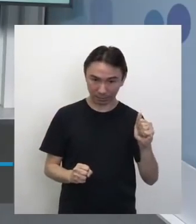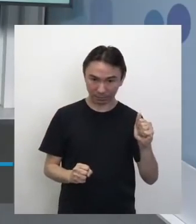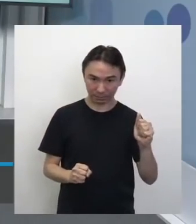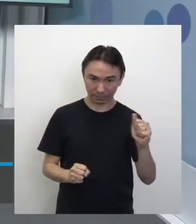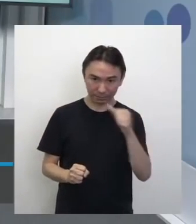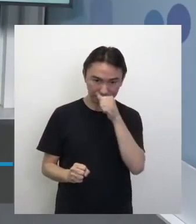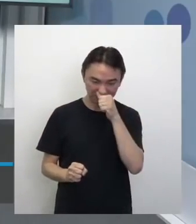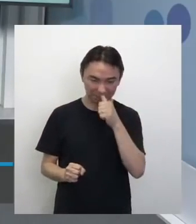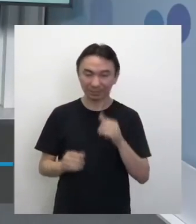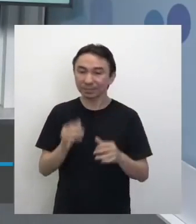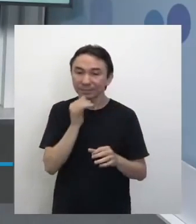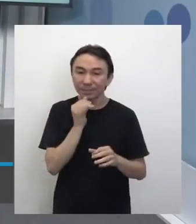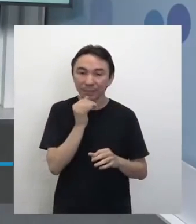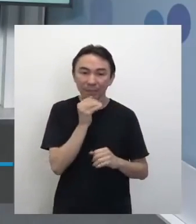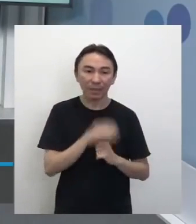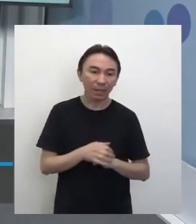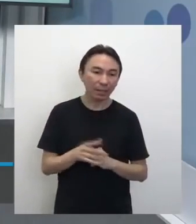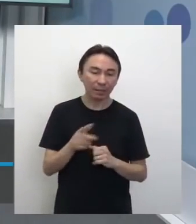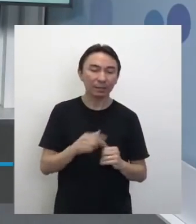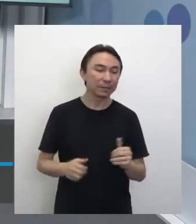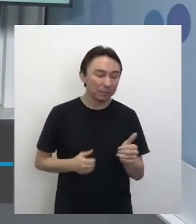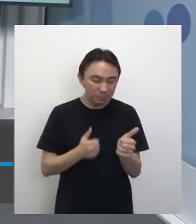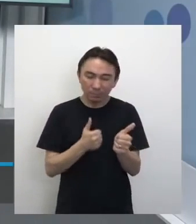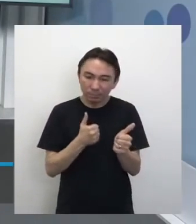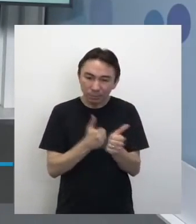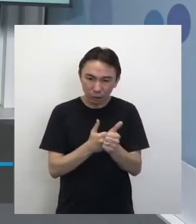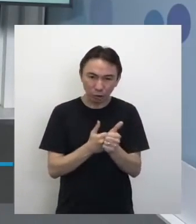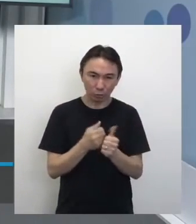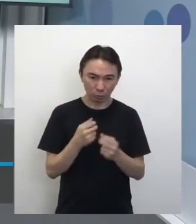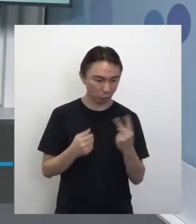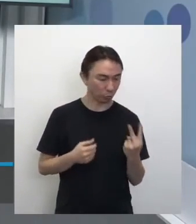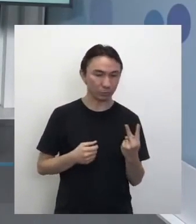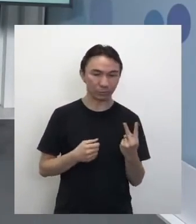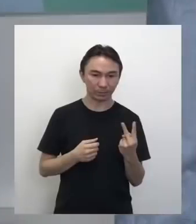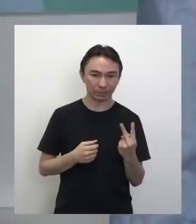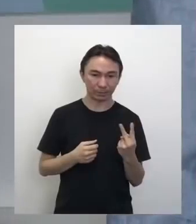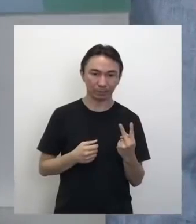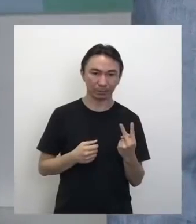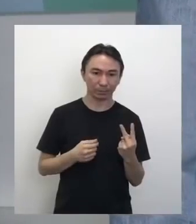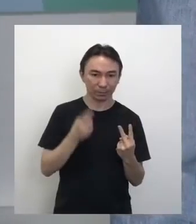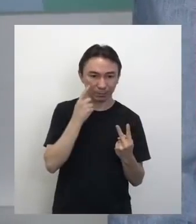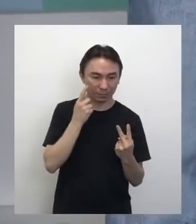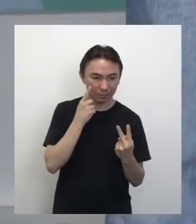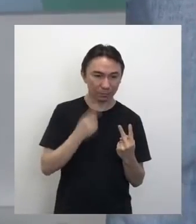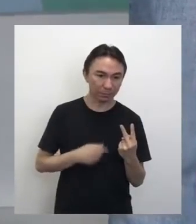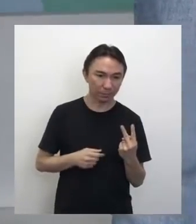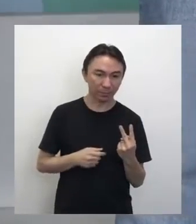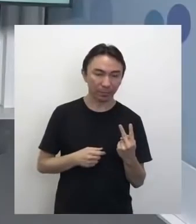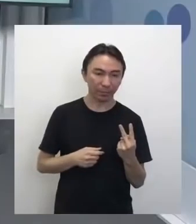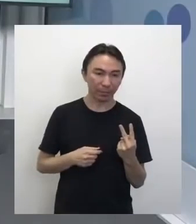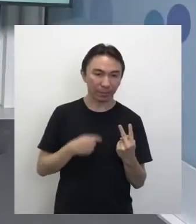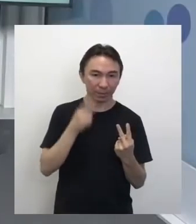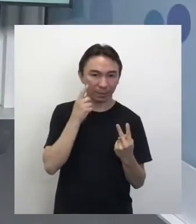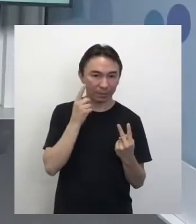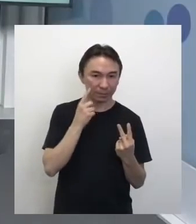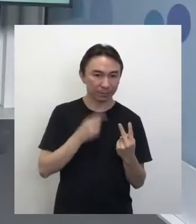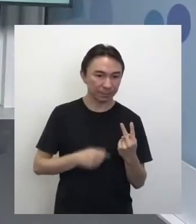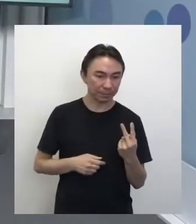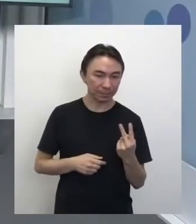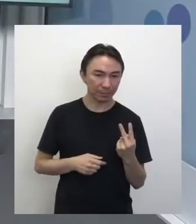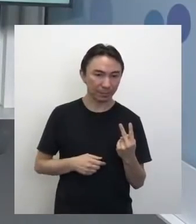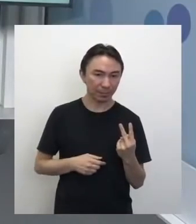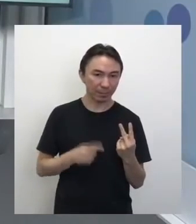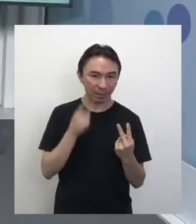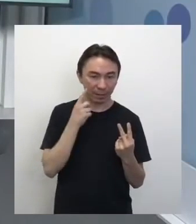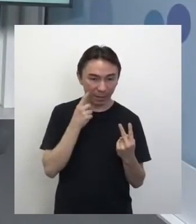e as duas perto de mim o ok this borrows arte me nessas